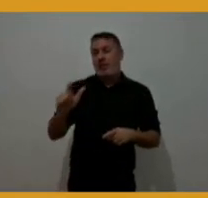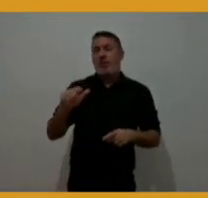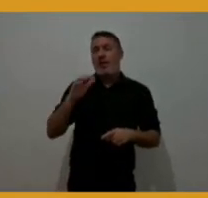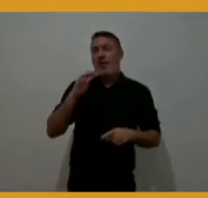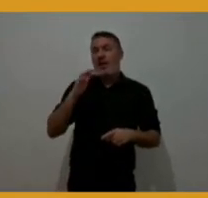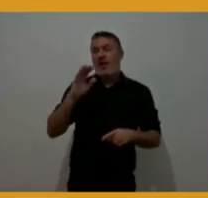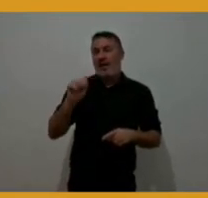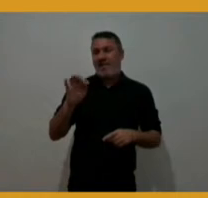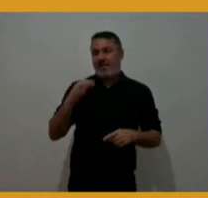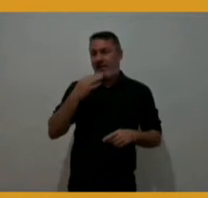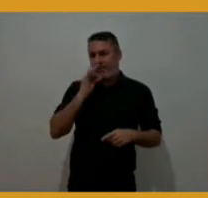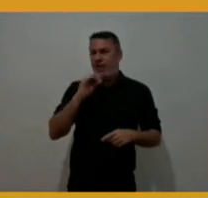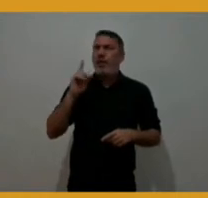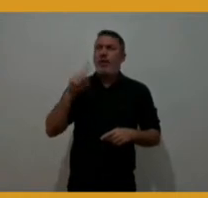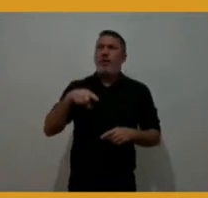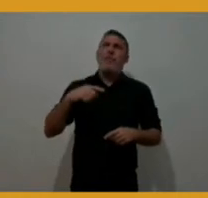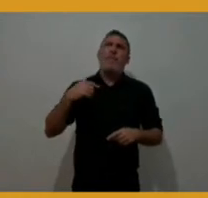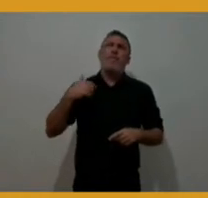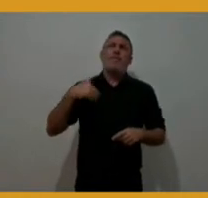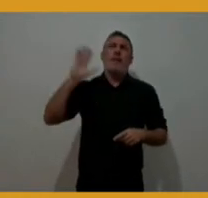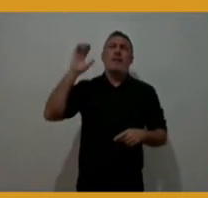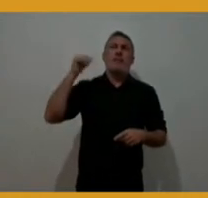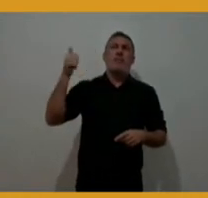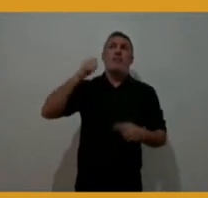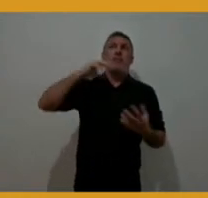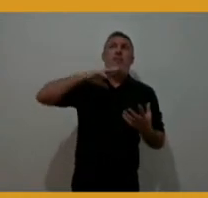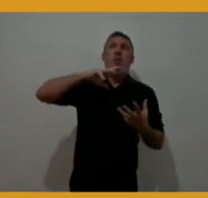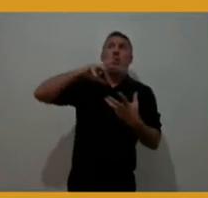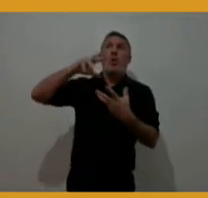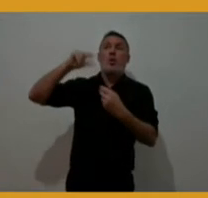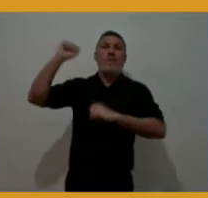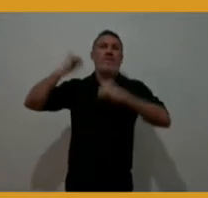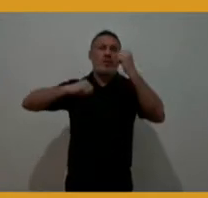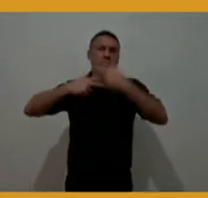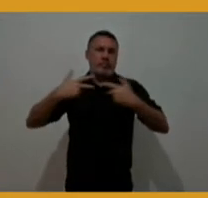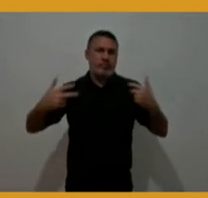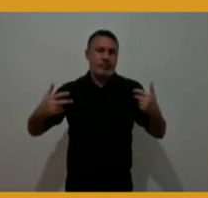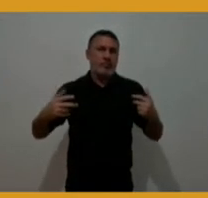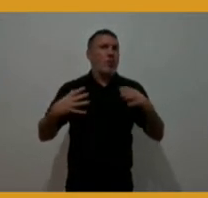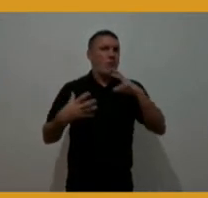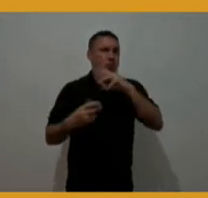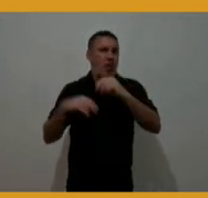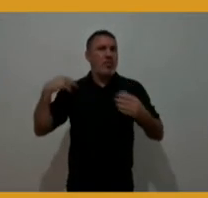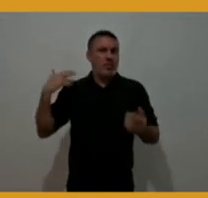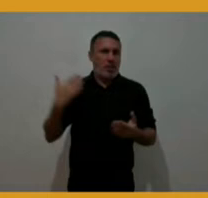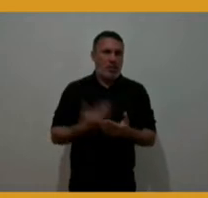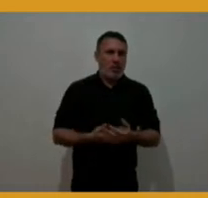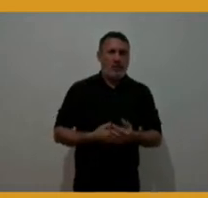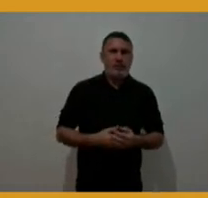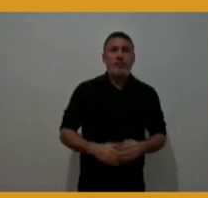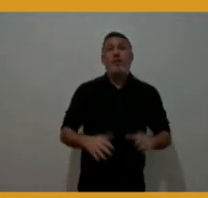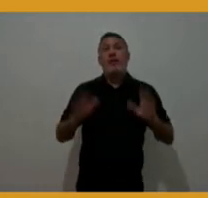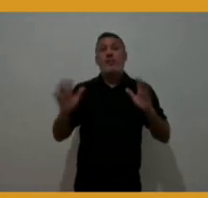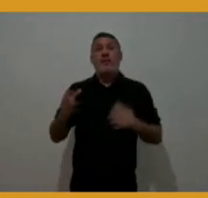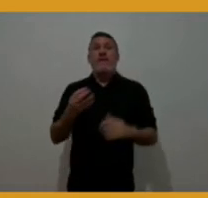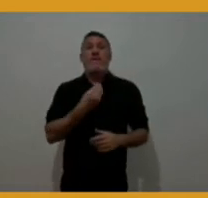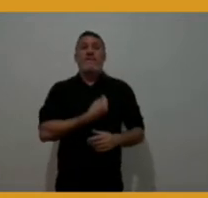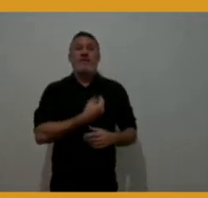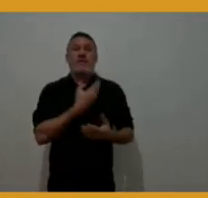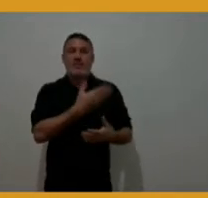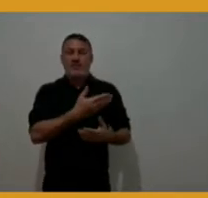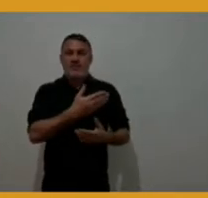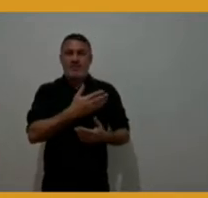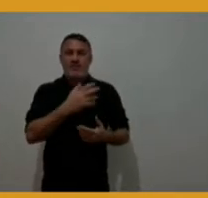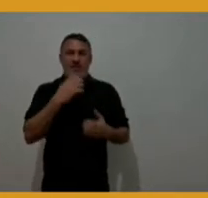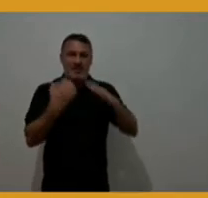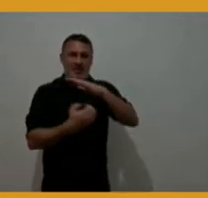maiores indústrias de café do mundo. Porém, a vida empresarial do Grupo Tristão não parou por aí. Além